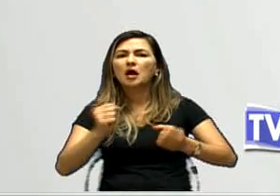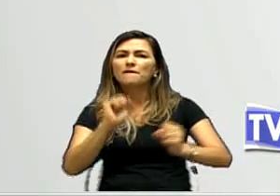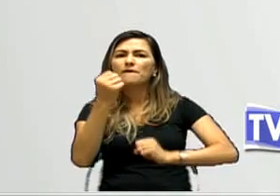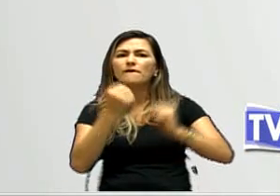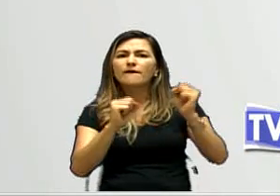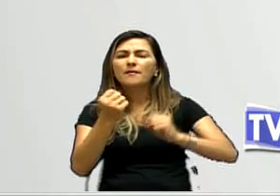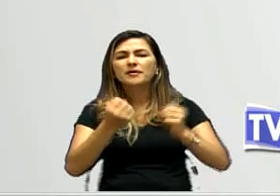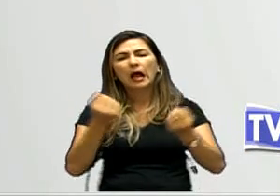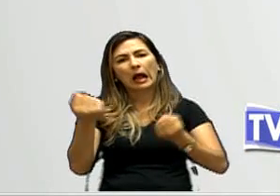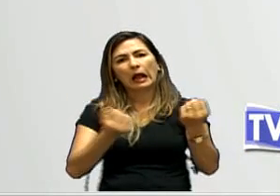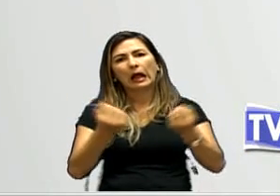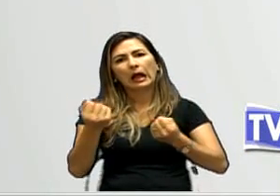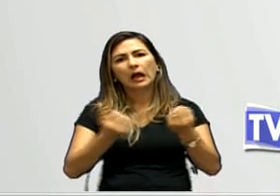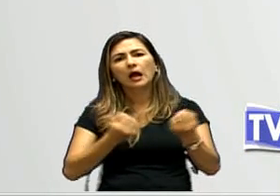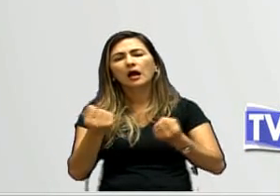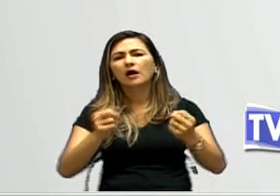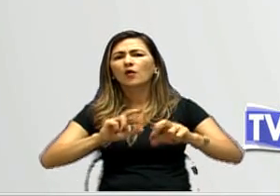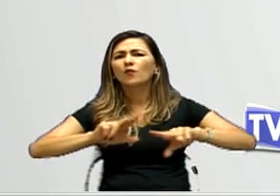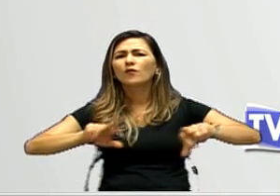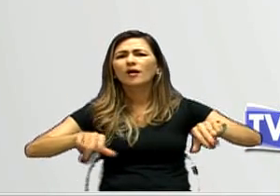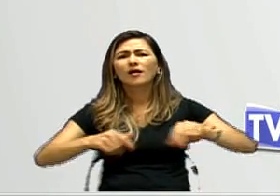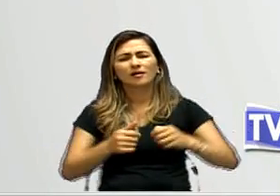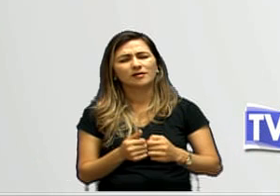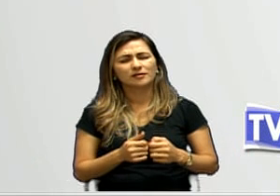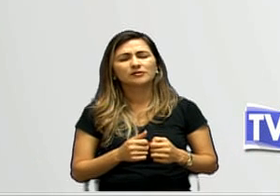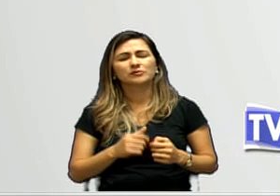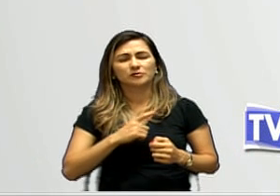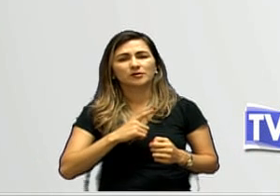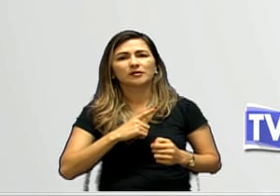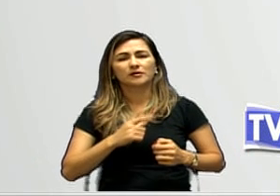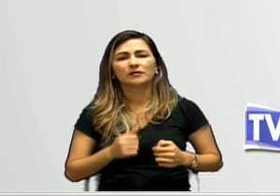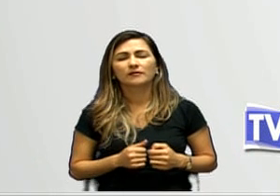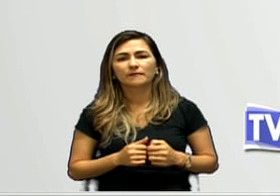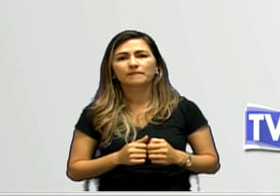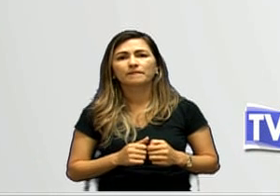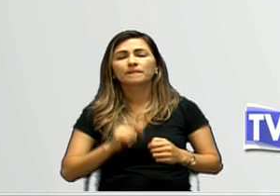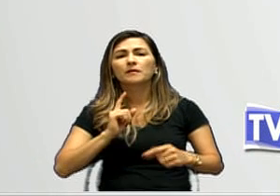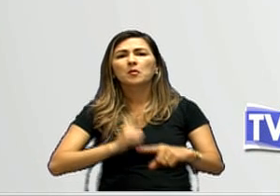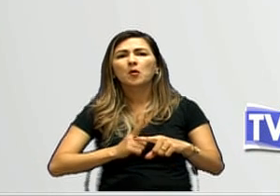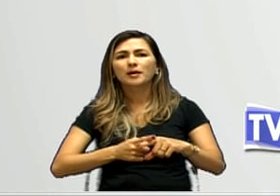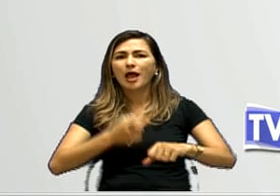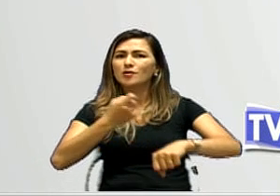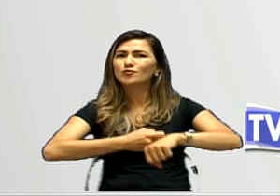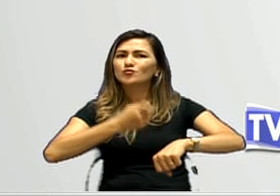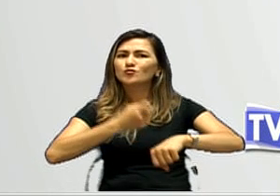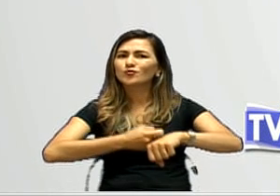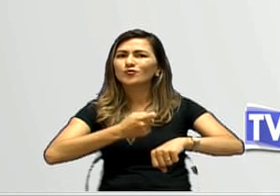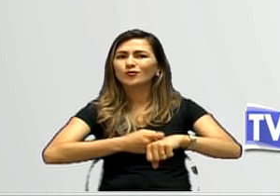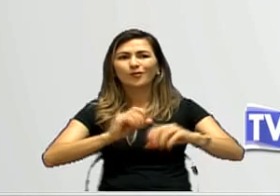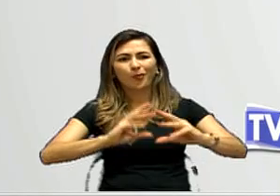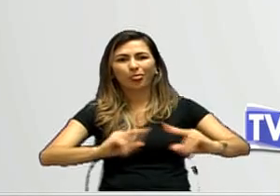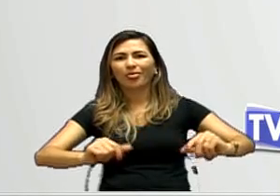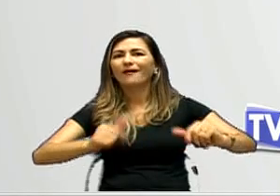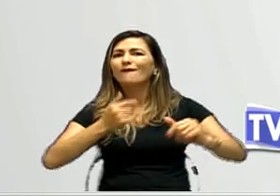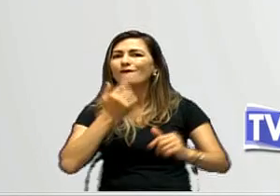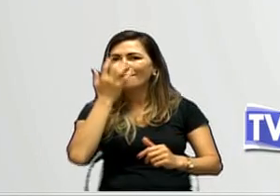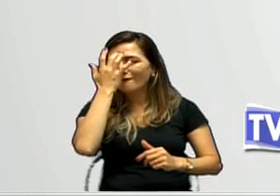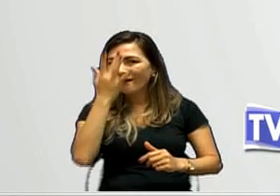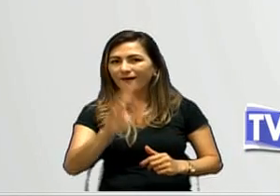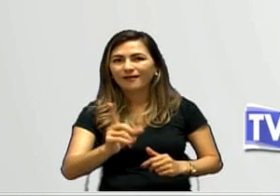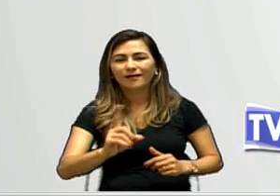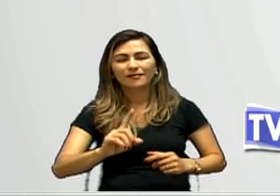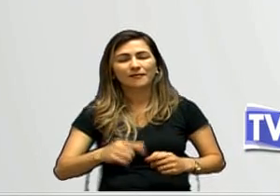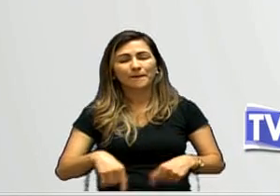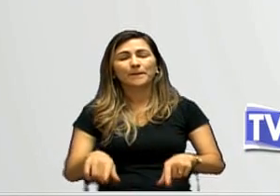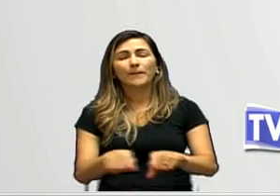outros itens. Seu uso como matéria-prima se popularizou devido a fatores como alta durabilidade, baixo consumo de energia na produção